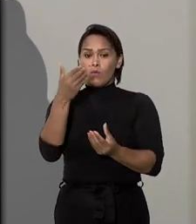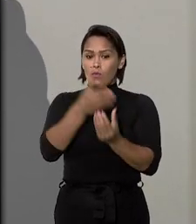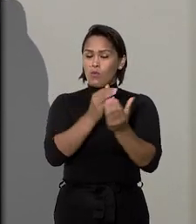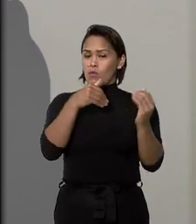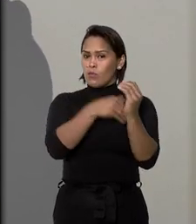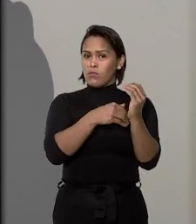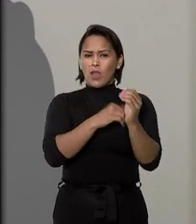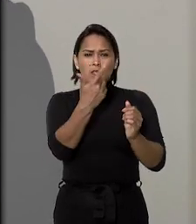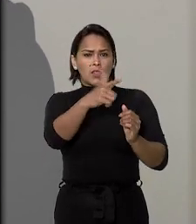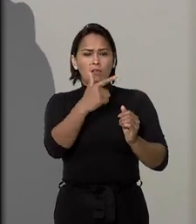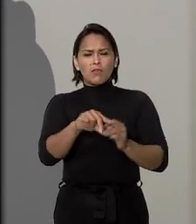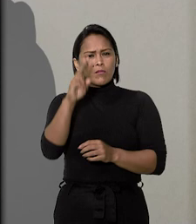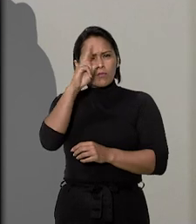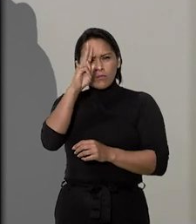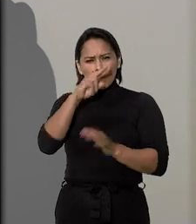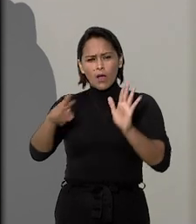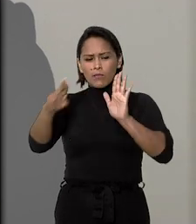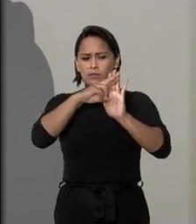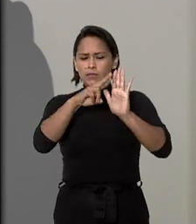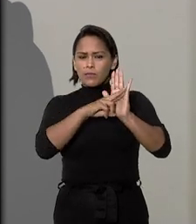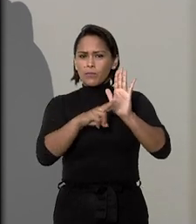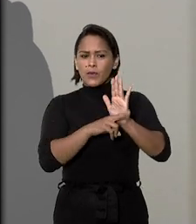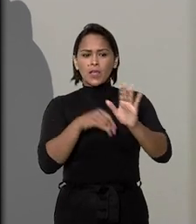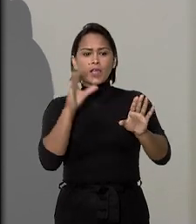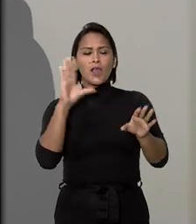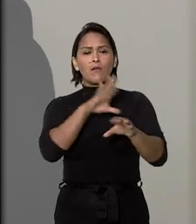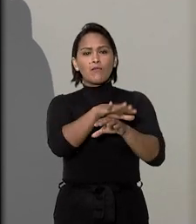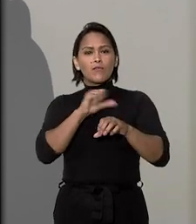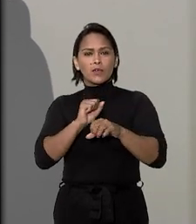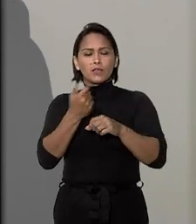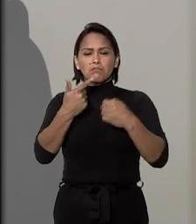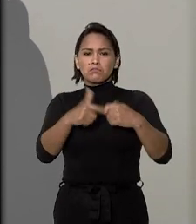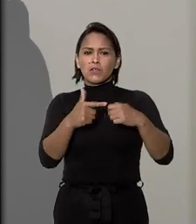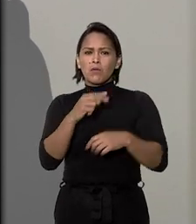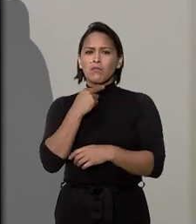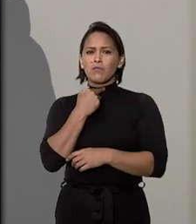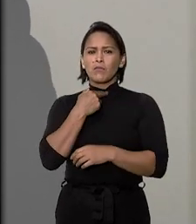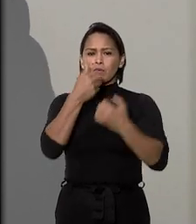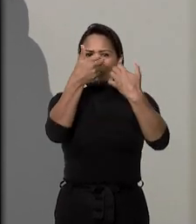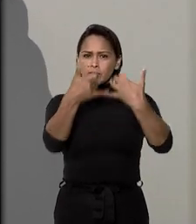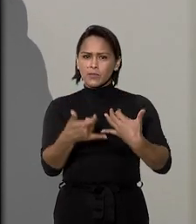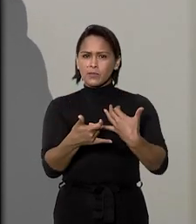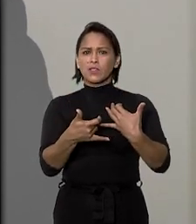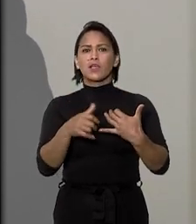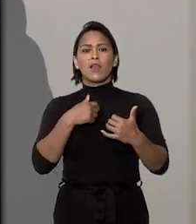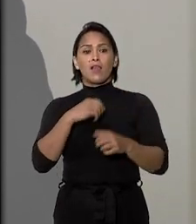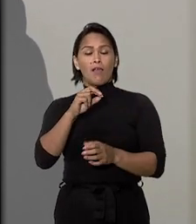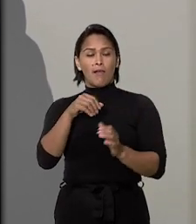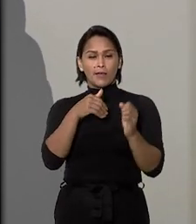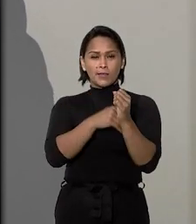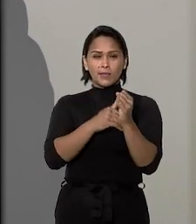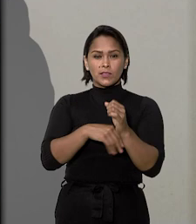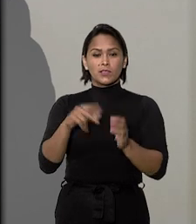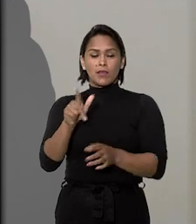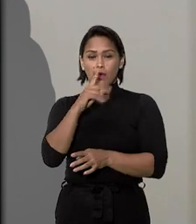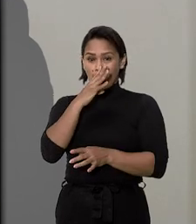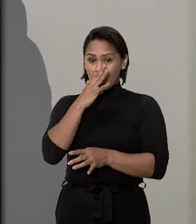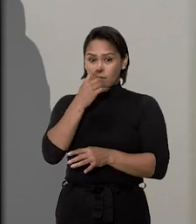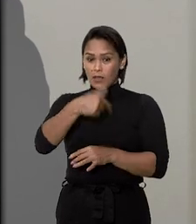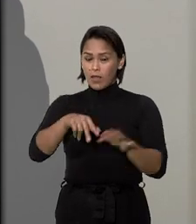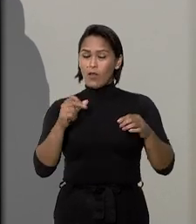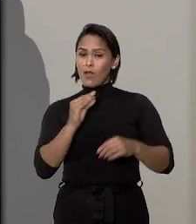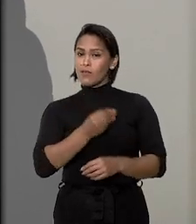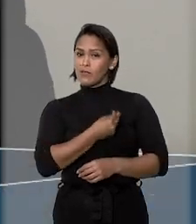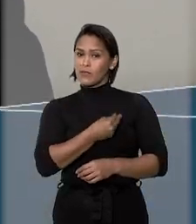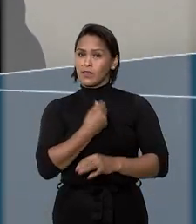faz qualquer ressalva de que os objetos a serem recolhidos não possam dizer respeito à intimidade ou à vida privada das